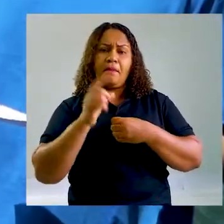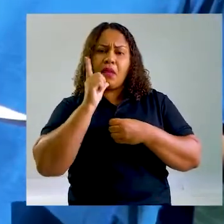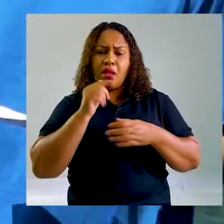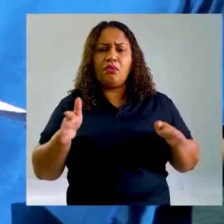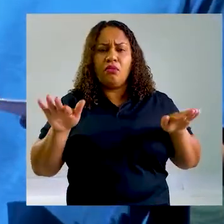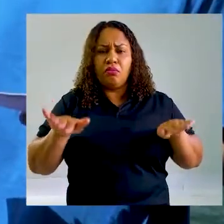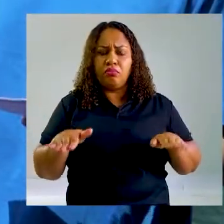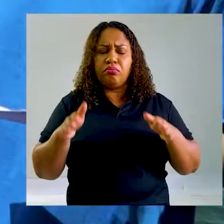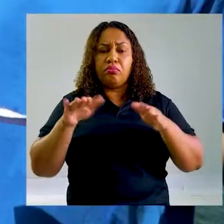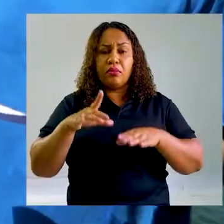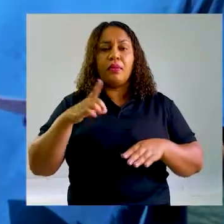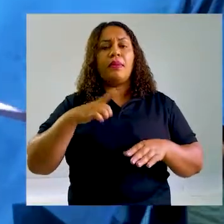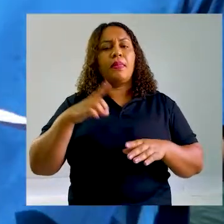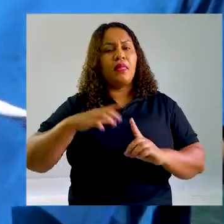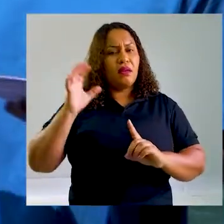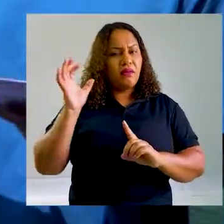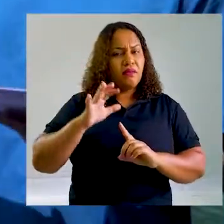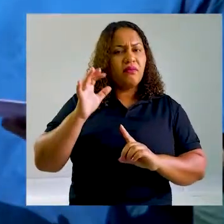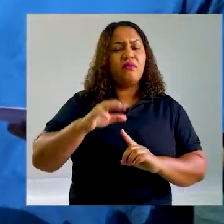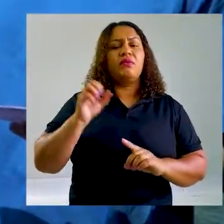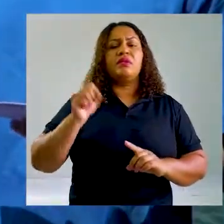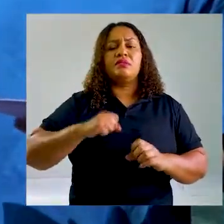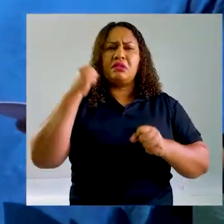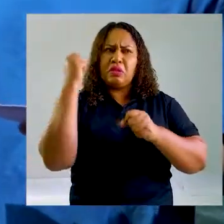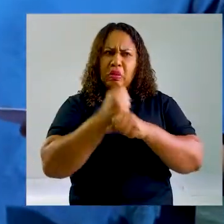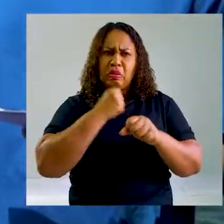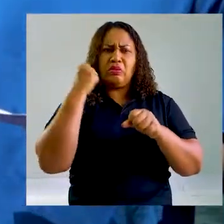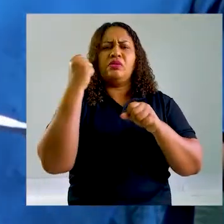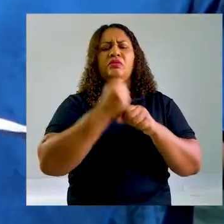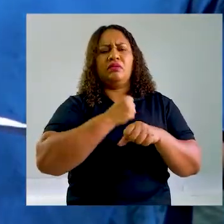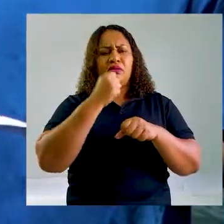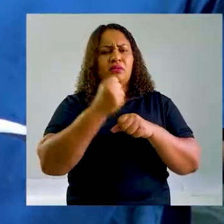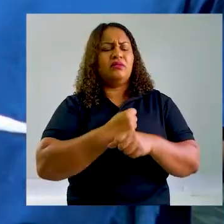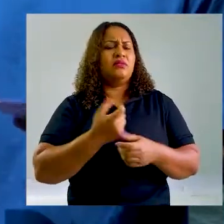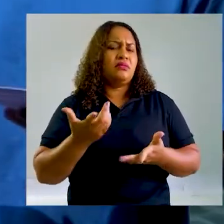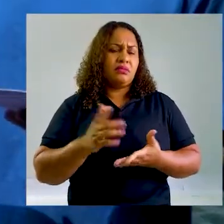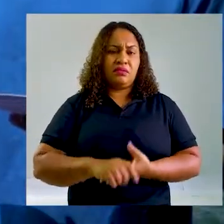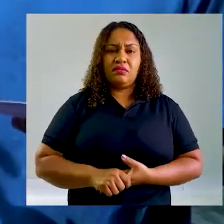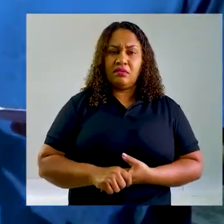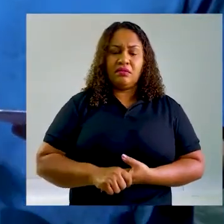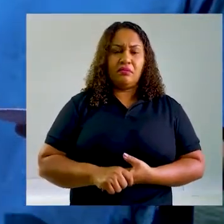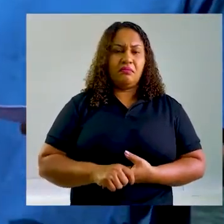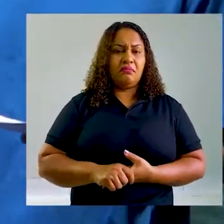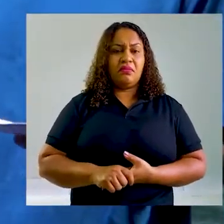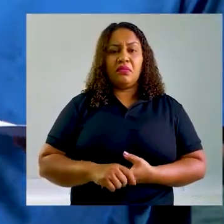um impacto muito grande por conta das construções que são praticamente ali